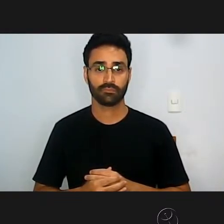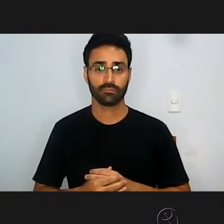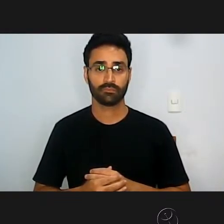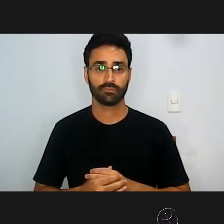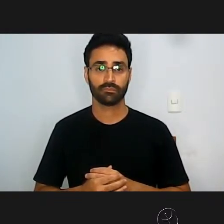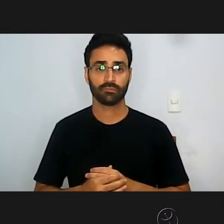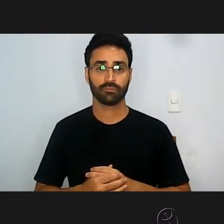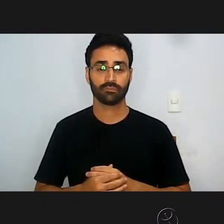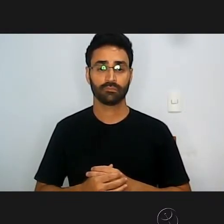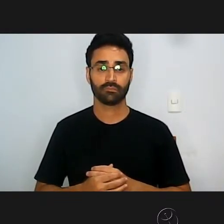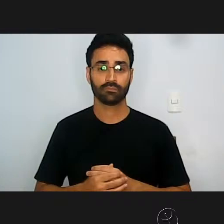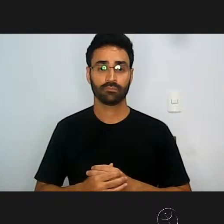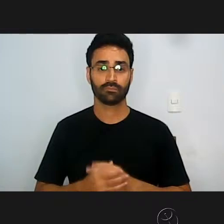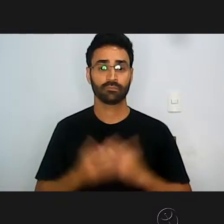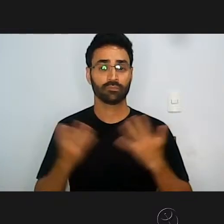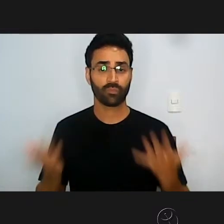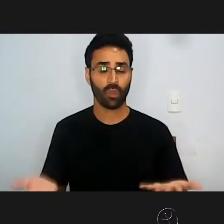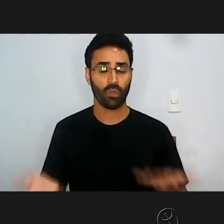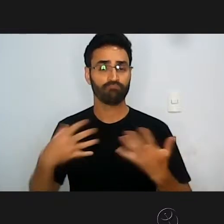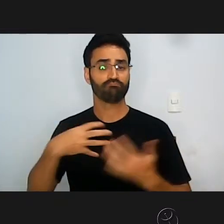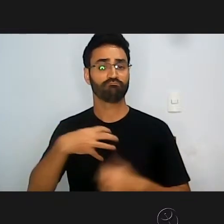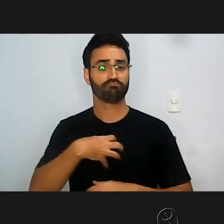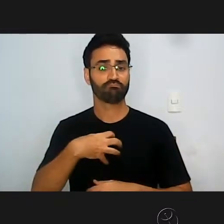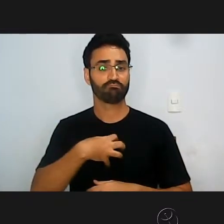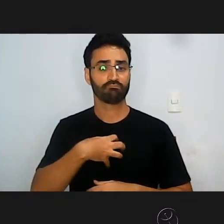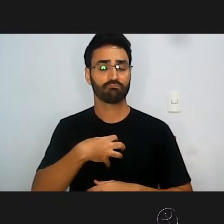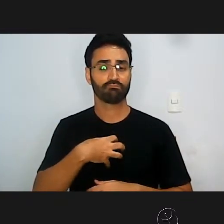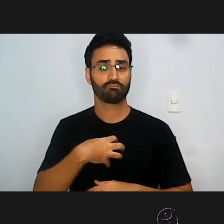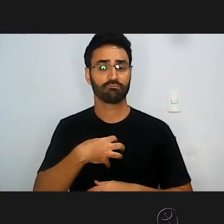Raiva, ressentimento,